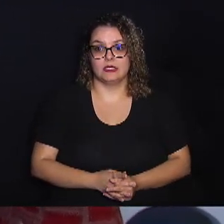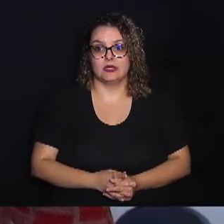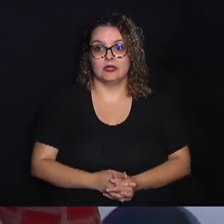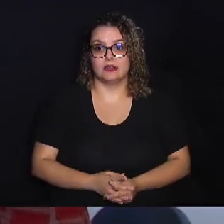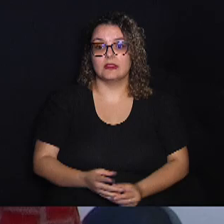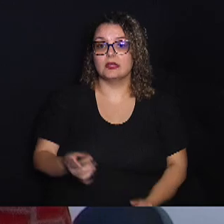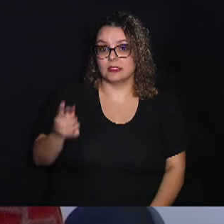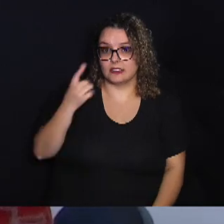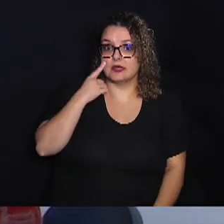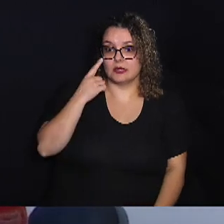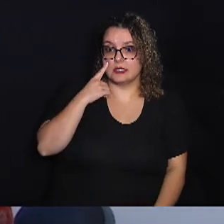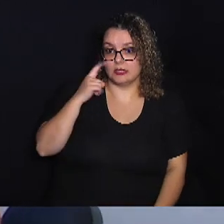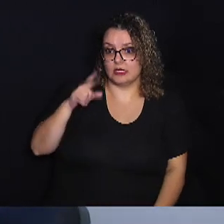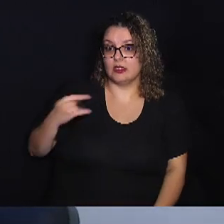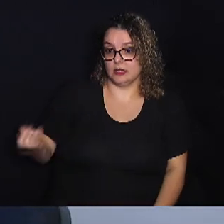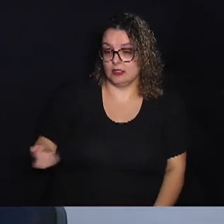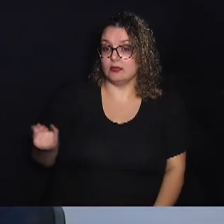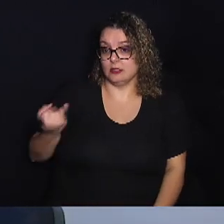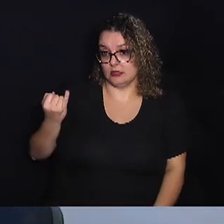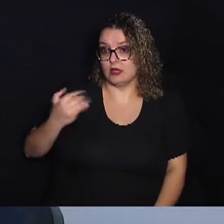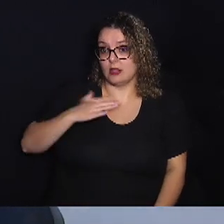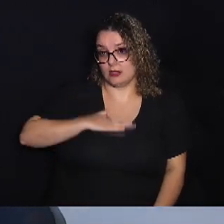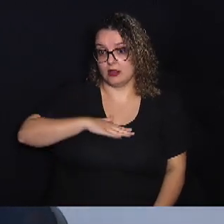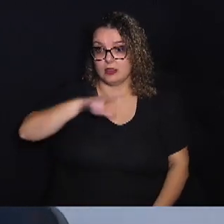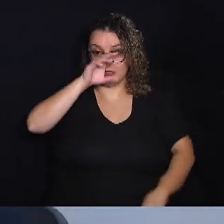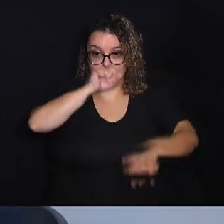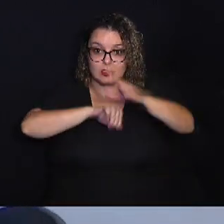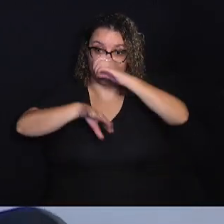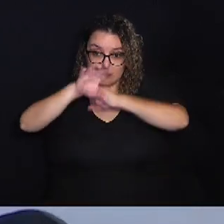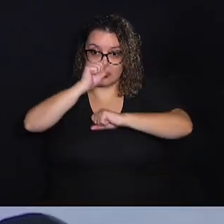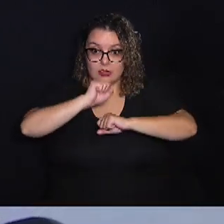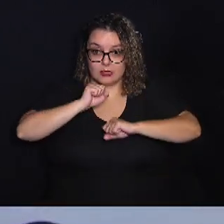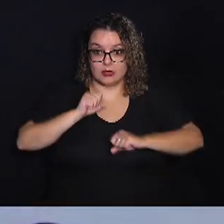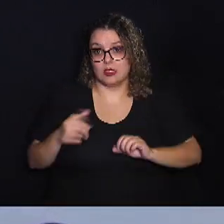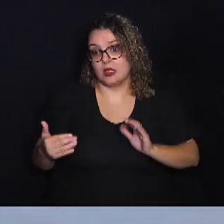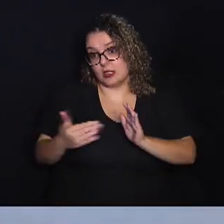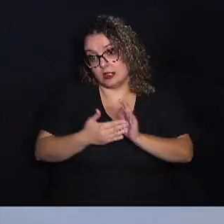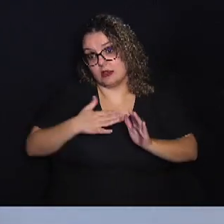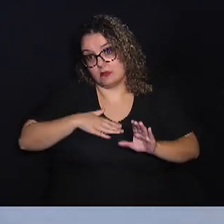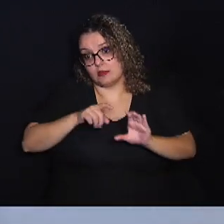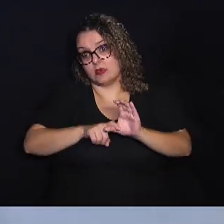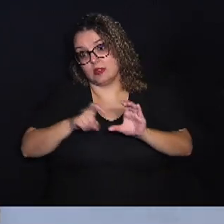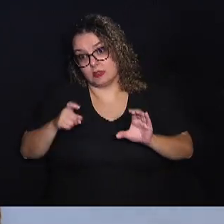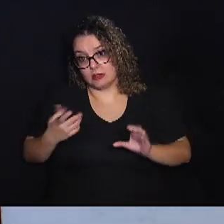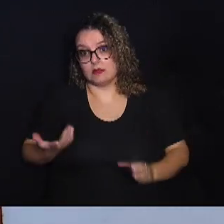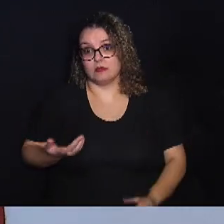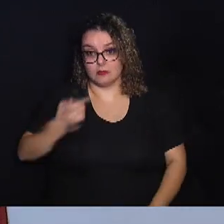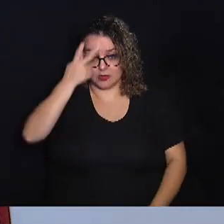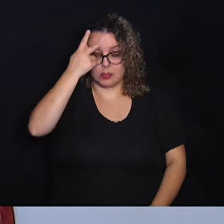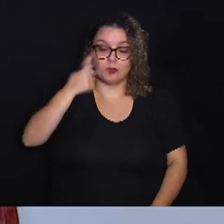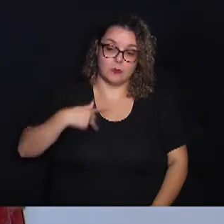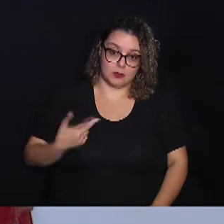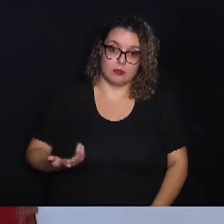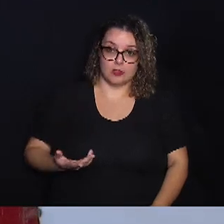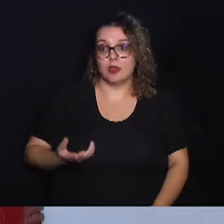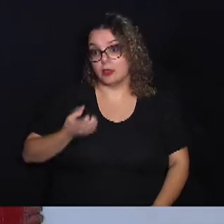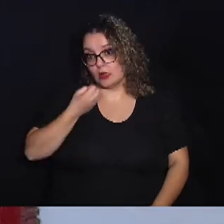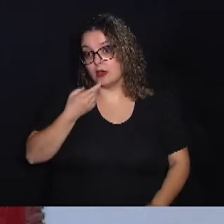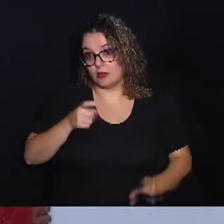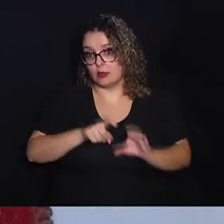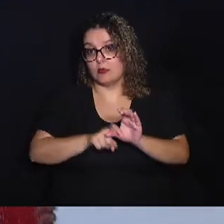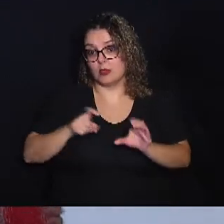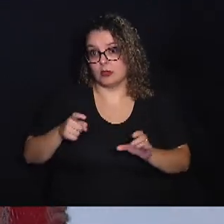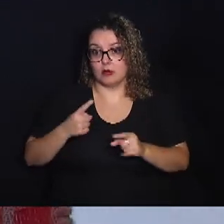Olha, é o essencial para a minha aprendizagem, né? Até para minha independência mesmo. É bom eu ser